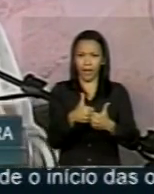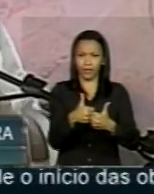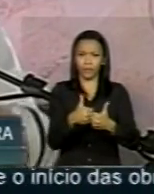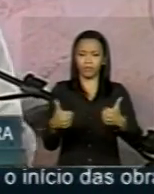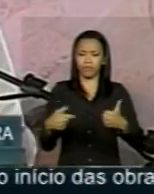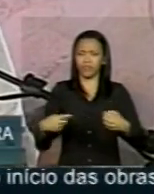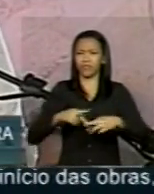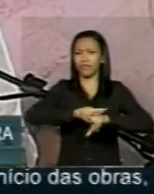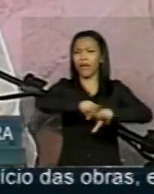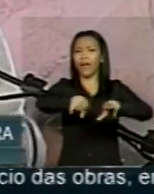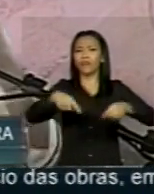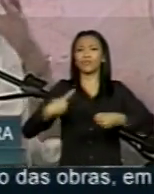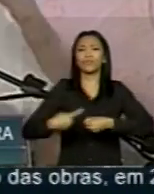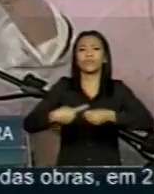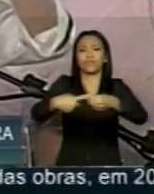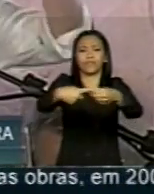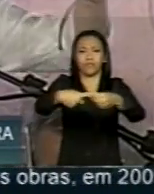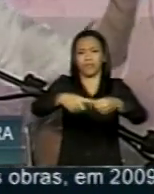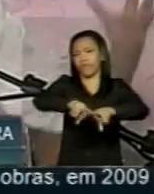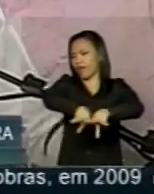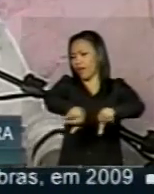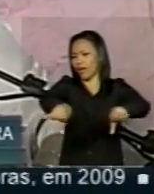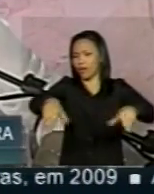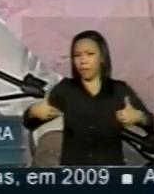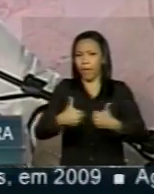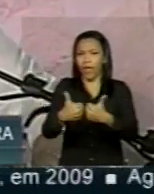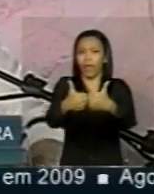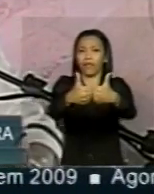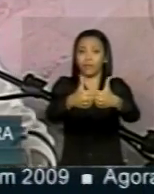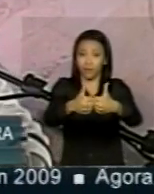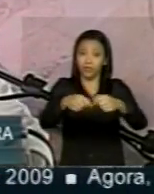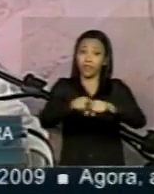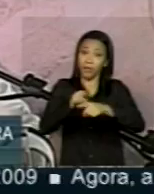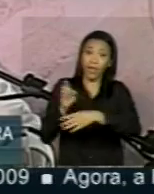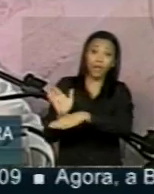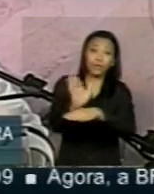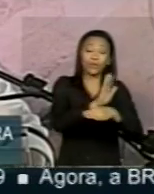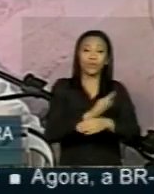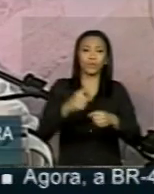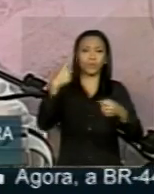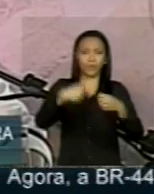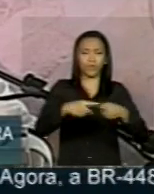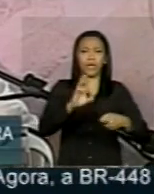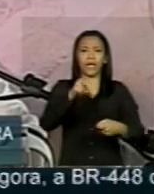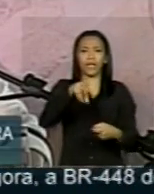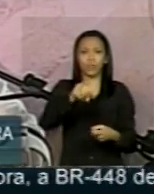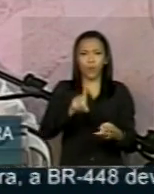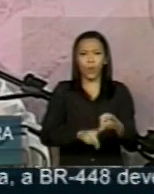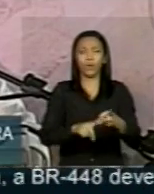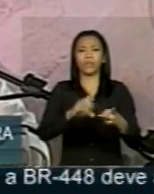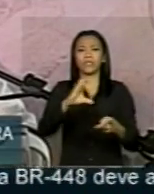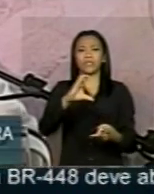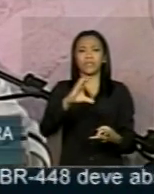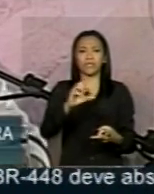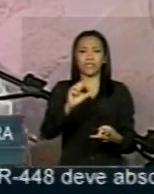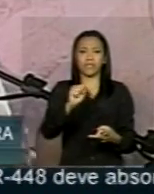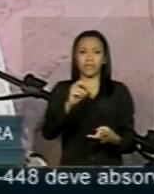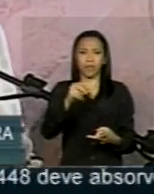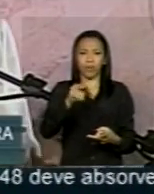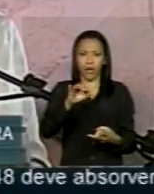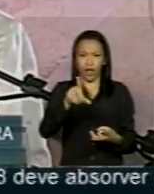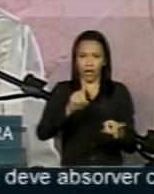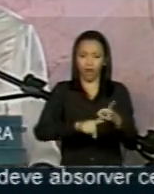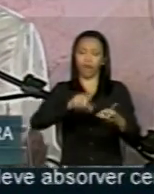estado, além de beneficiar todo esse entorno, Sapucaia, Esteio, Canoas,